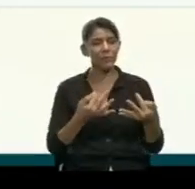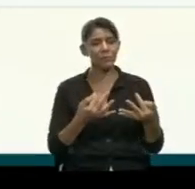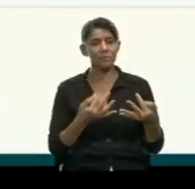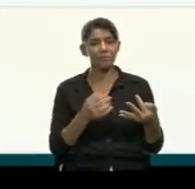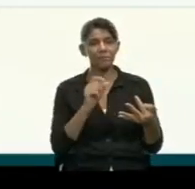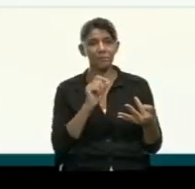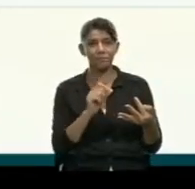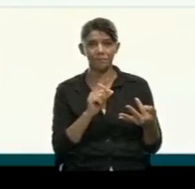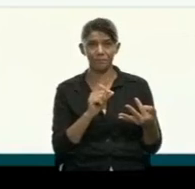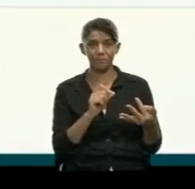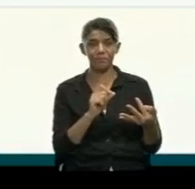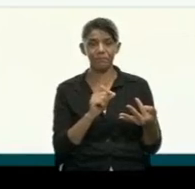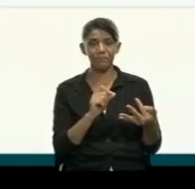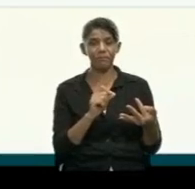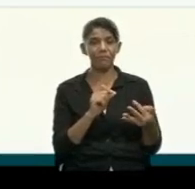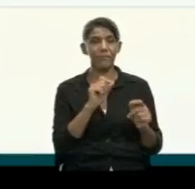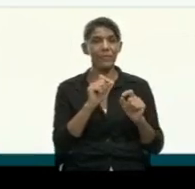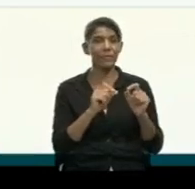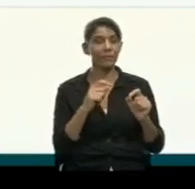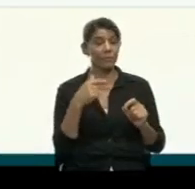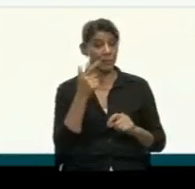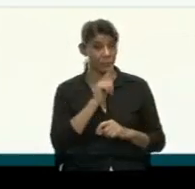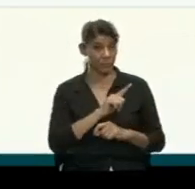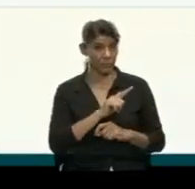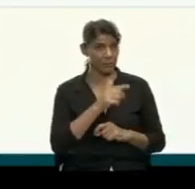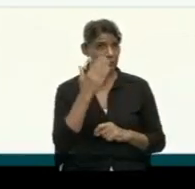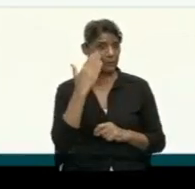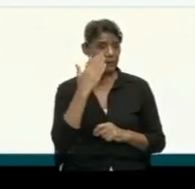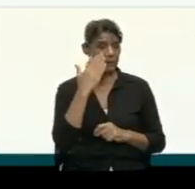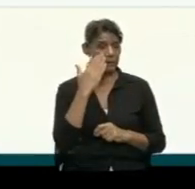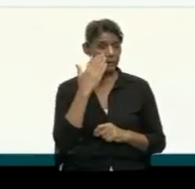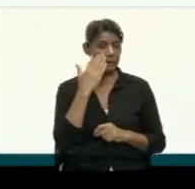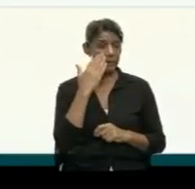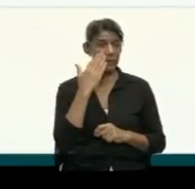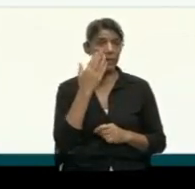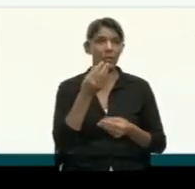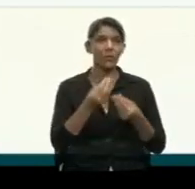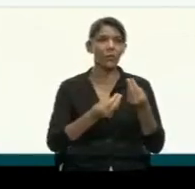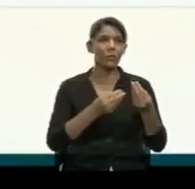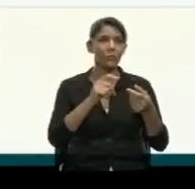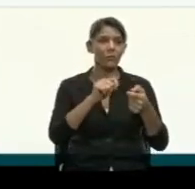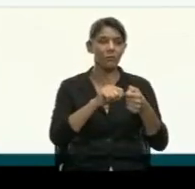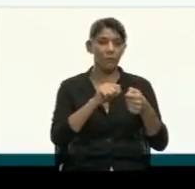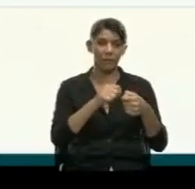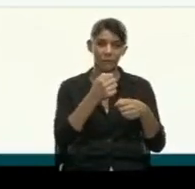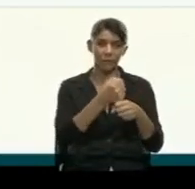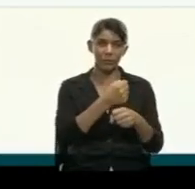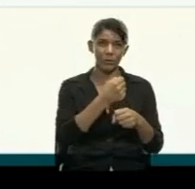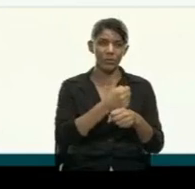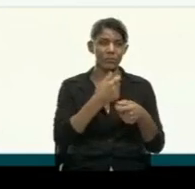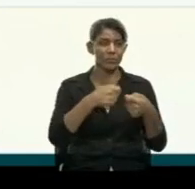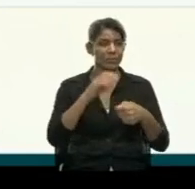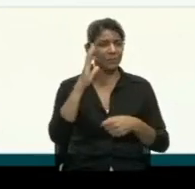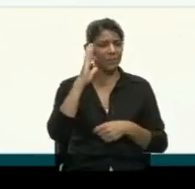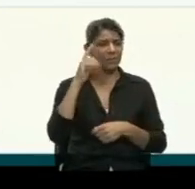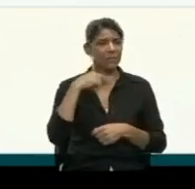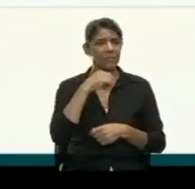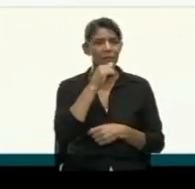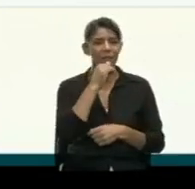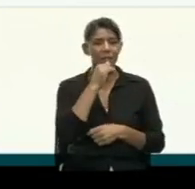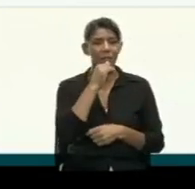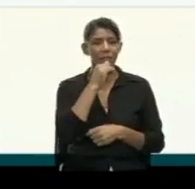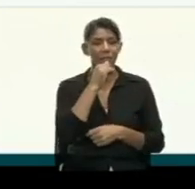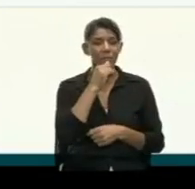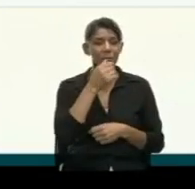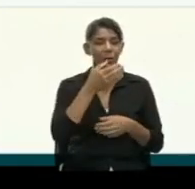só título de curiosidade, que para a gente entender as forças que atuam numa obra, a gente tem que imaginar se a gente jogasse um copo